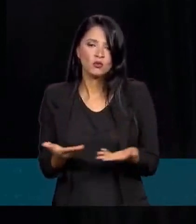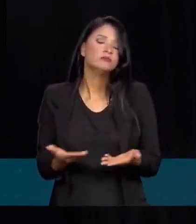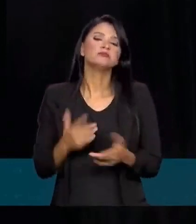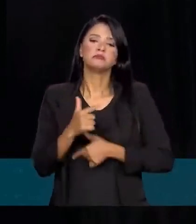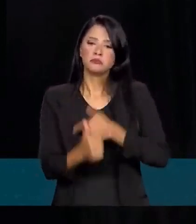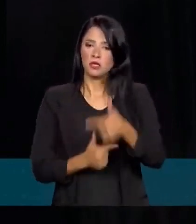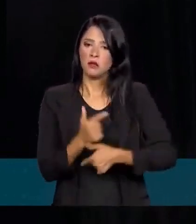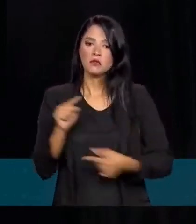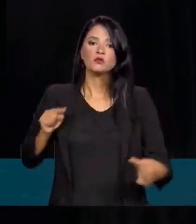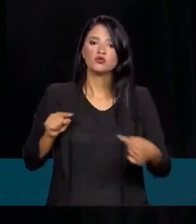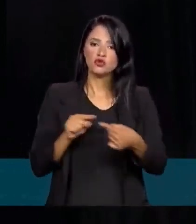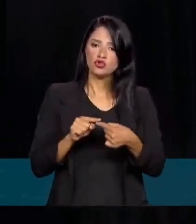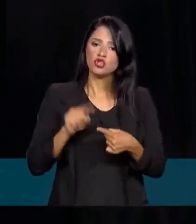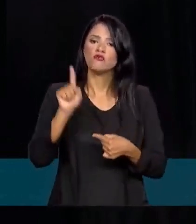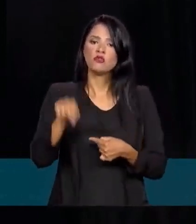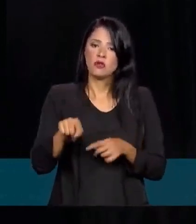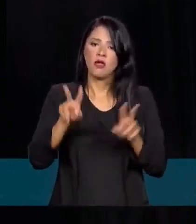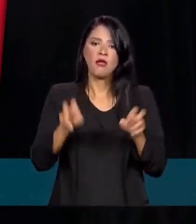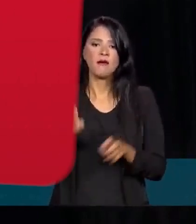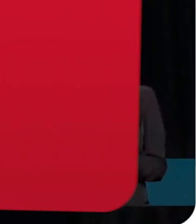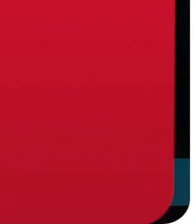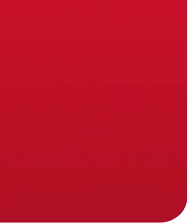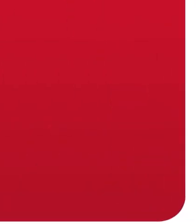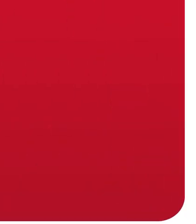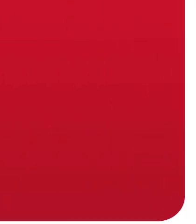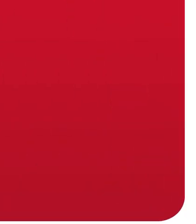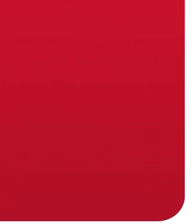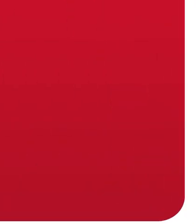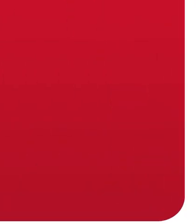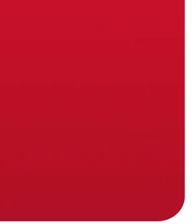grande causa chamada Brasil Muito obrigado